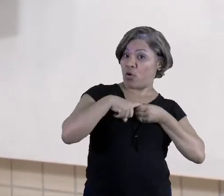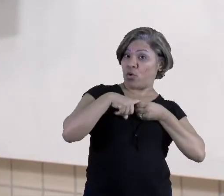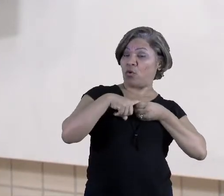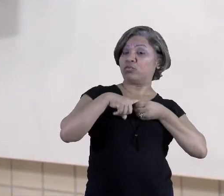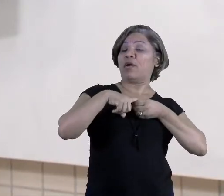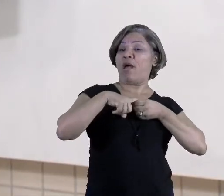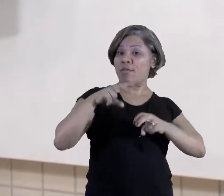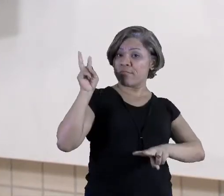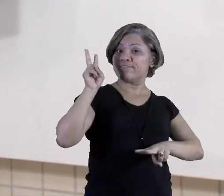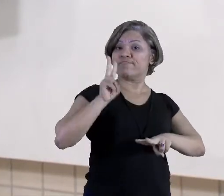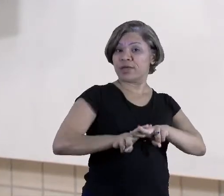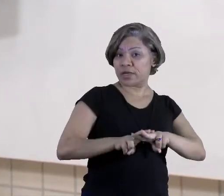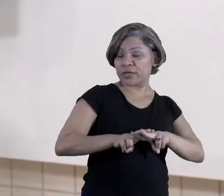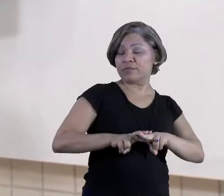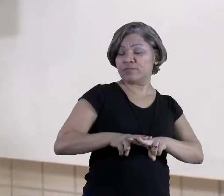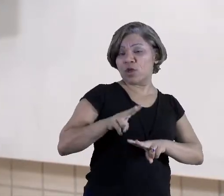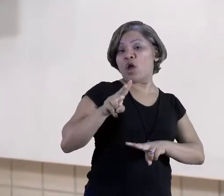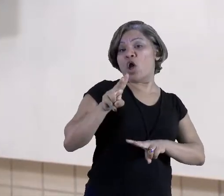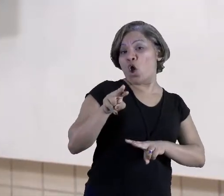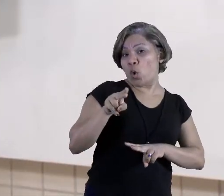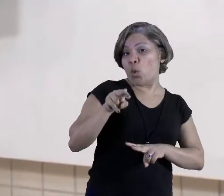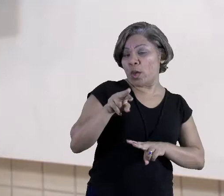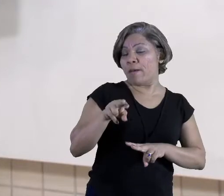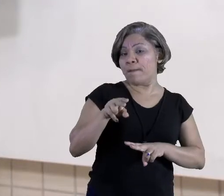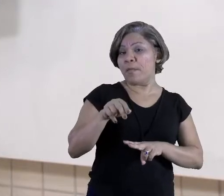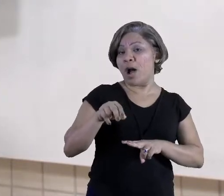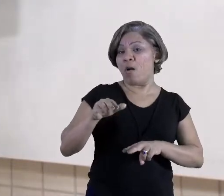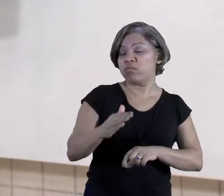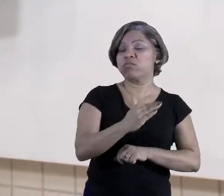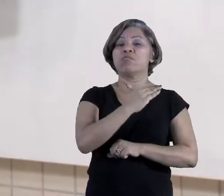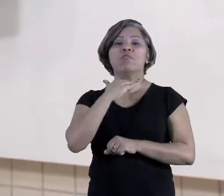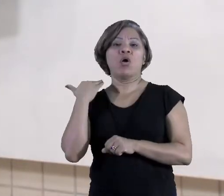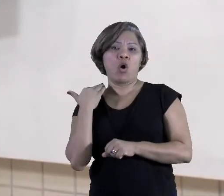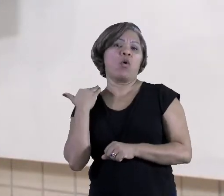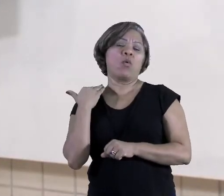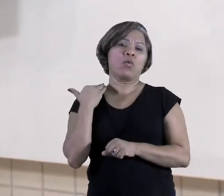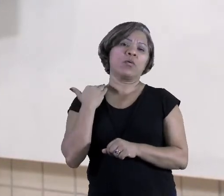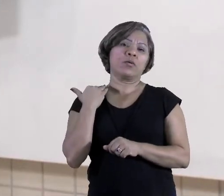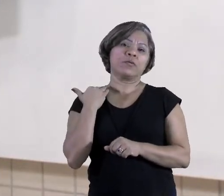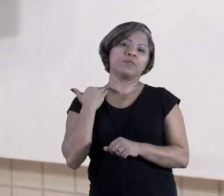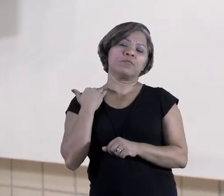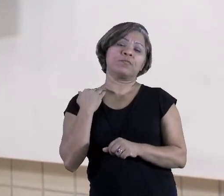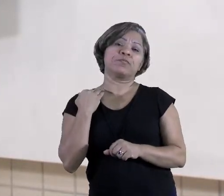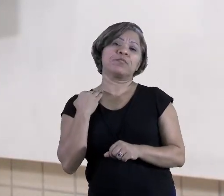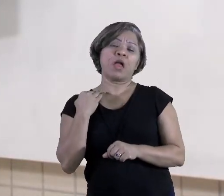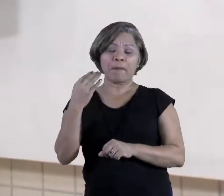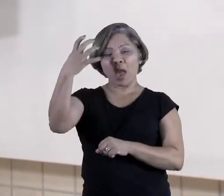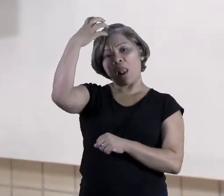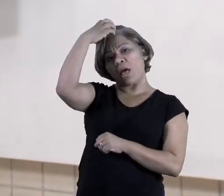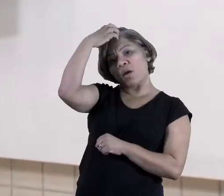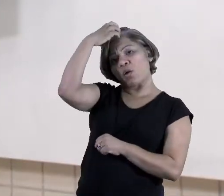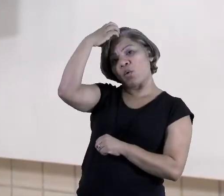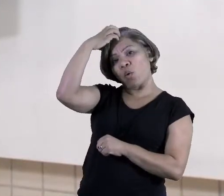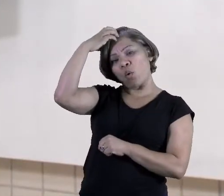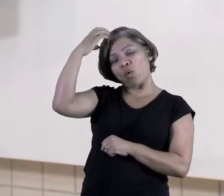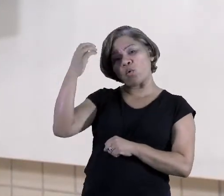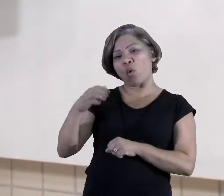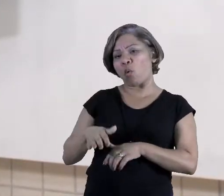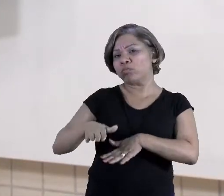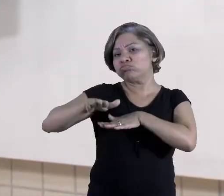preso e seu irmão Manuel é assassinado. Ele é morto pela coroa, certo? Pelo